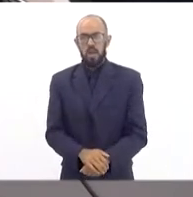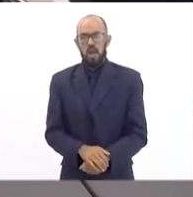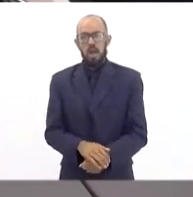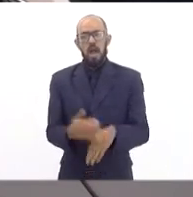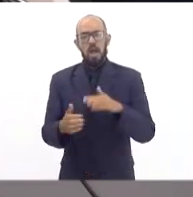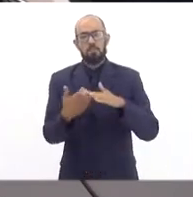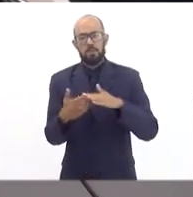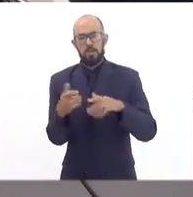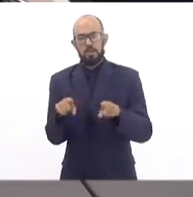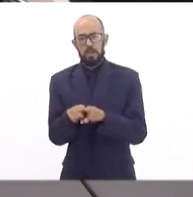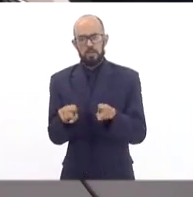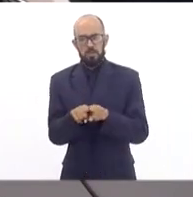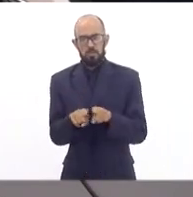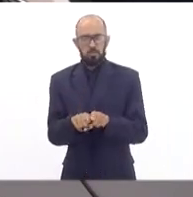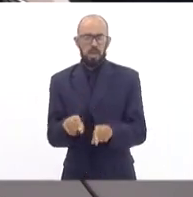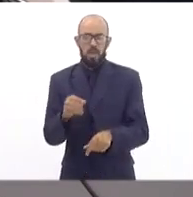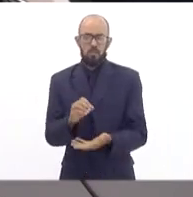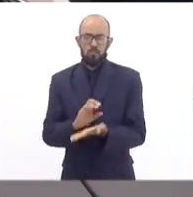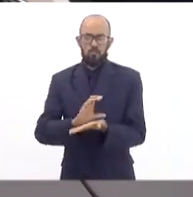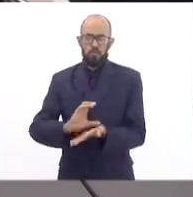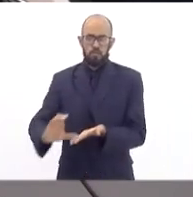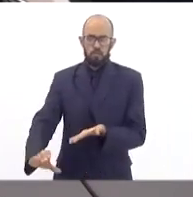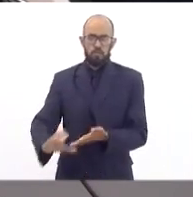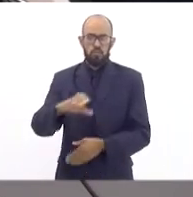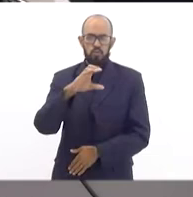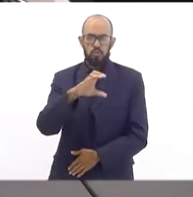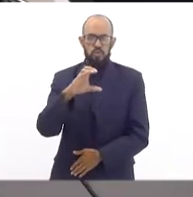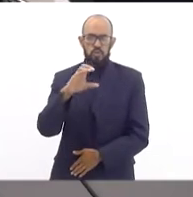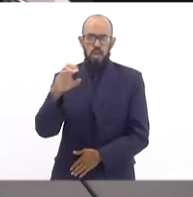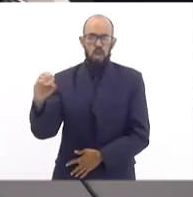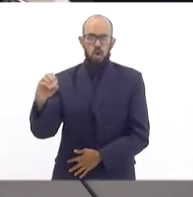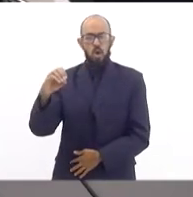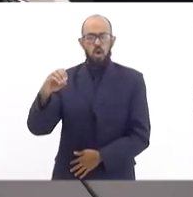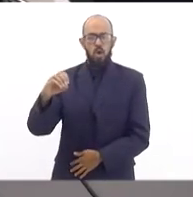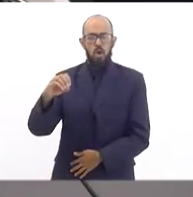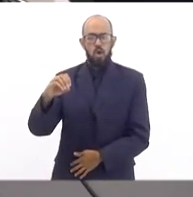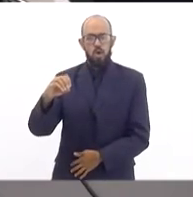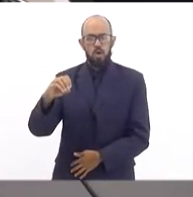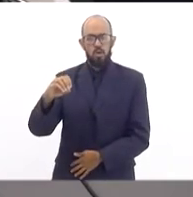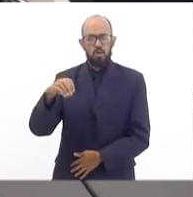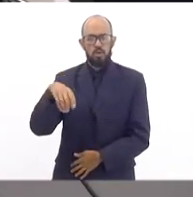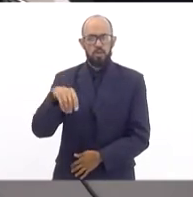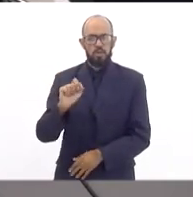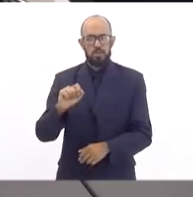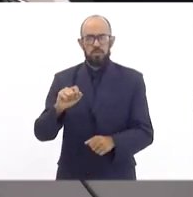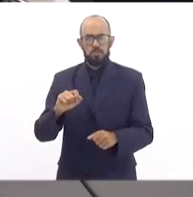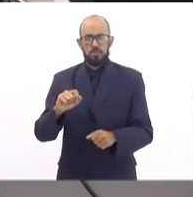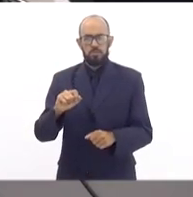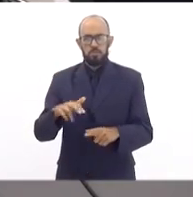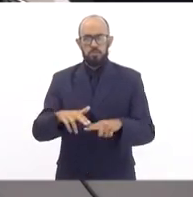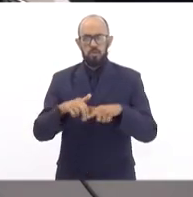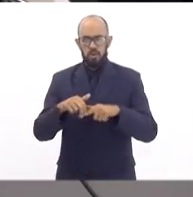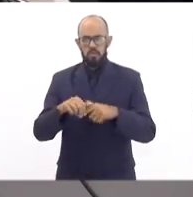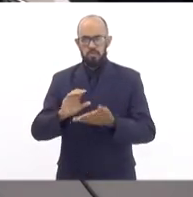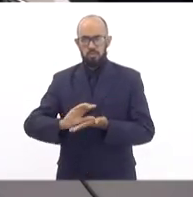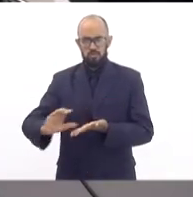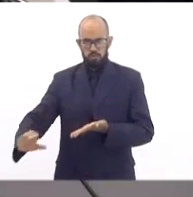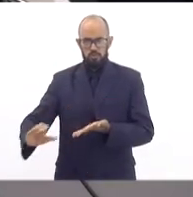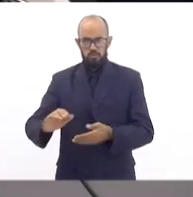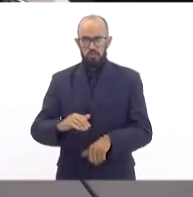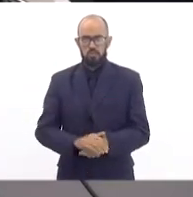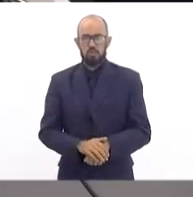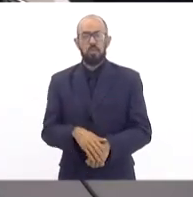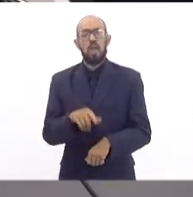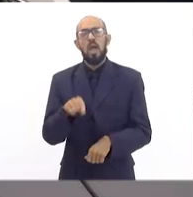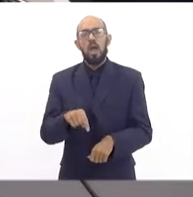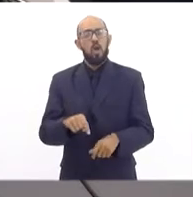por exemplo, vou dar um exemplo aqui, o CCO da concessionária hoje, em função desses investimentos. CCO, sistema operacional? Isso, é o Centro